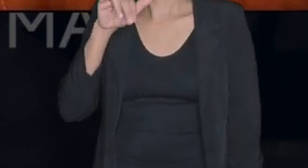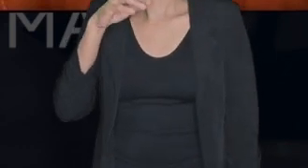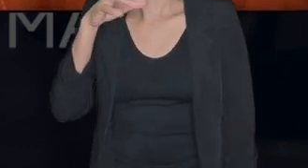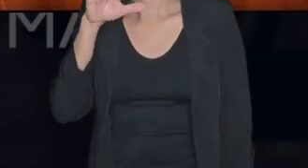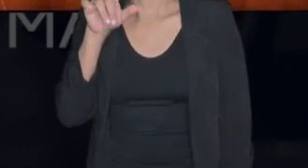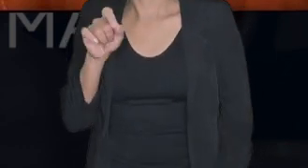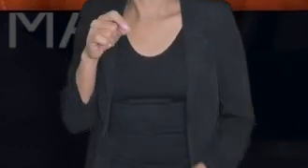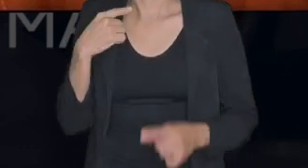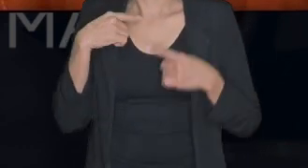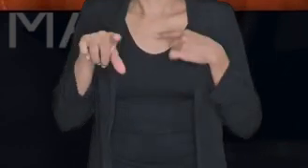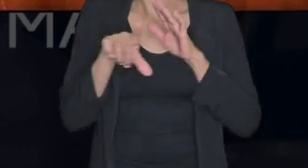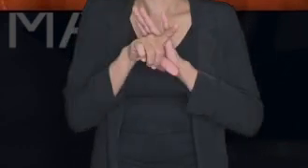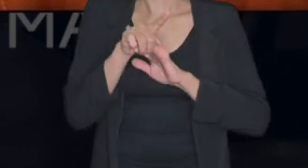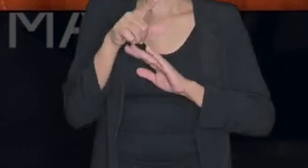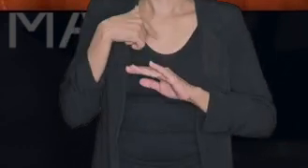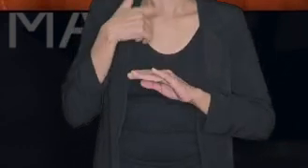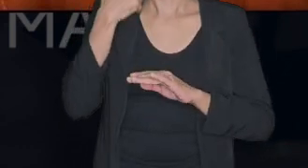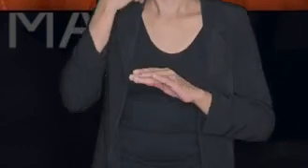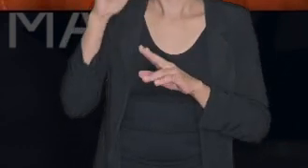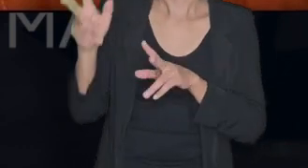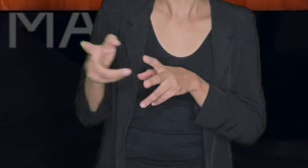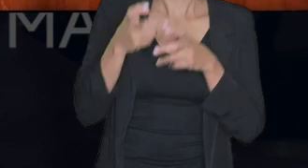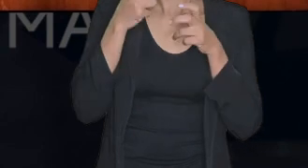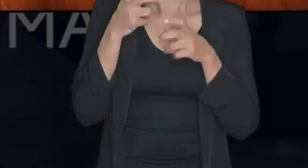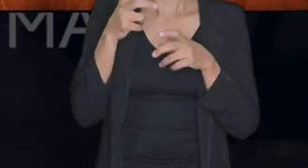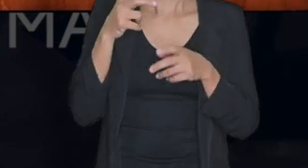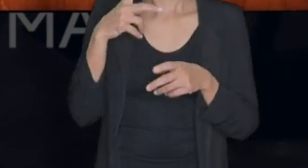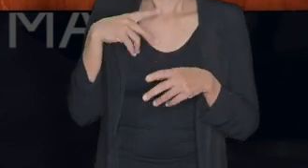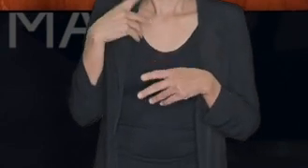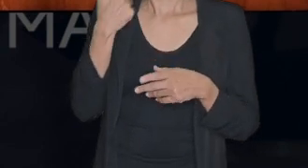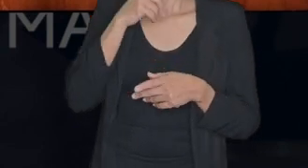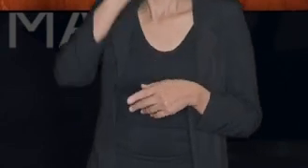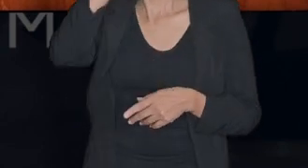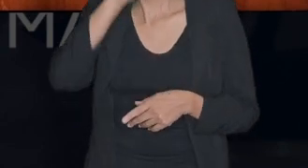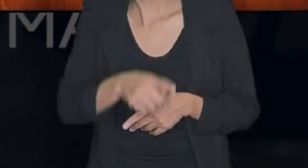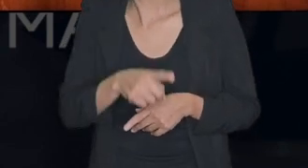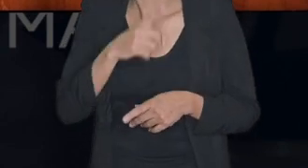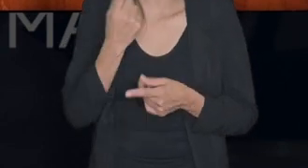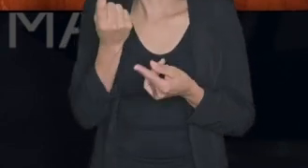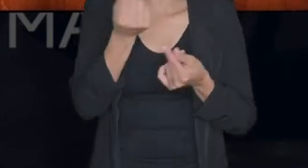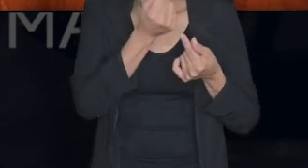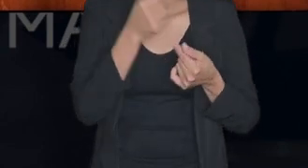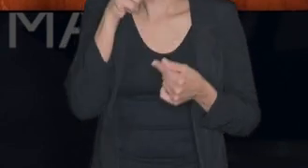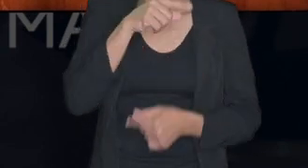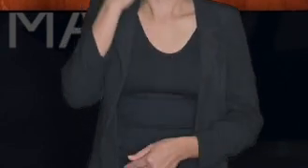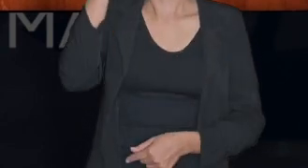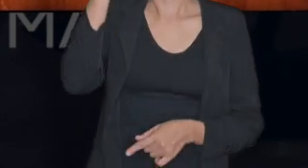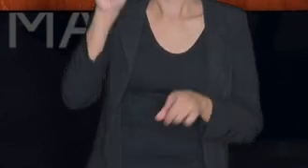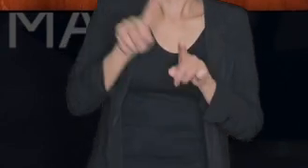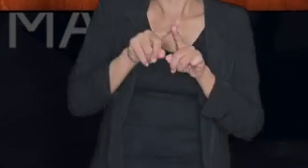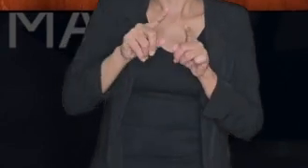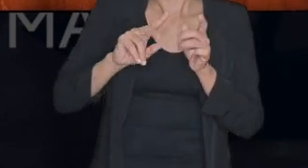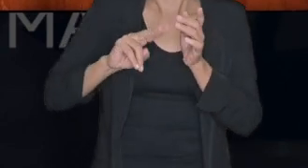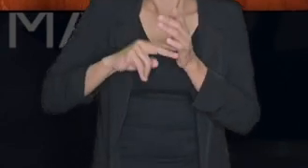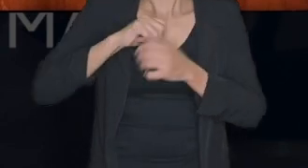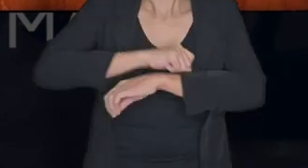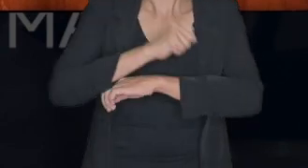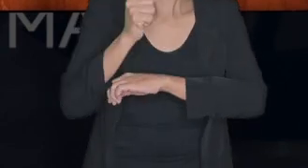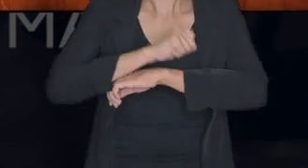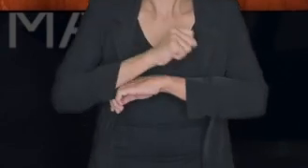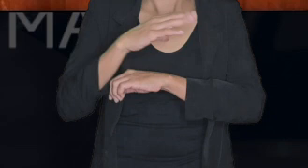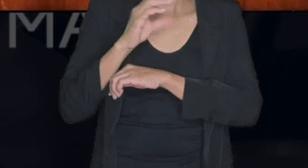posse tem uma expressão econômica. Aqui em São Paulo tem muito também de condomínio irregular. O exercício da posse tem uma expressão